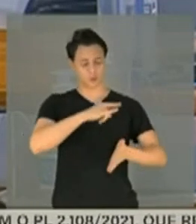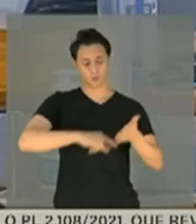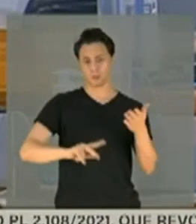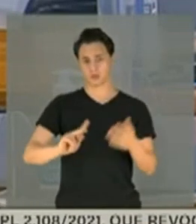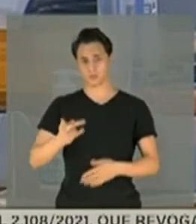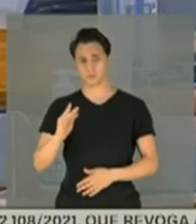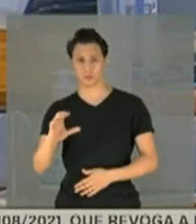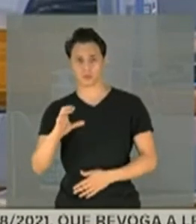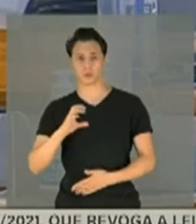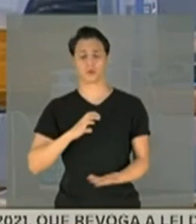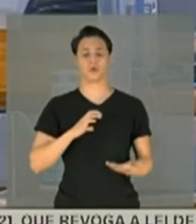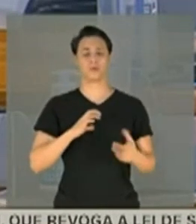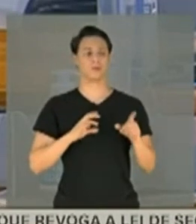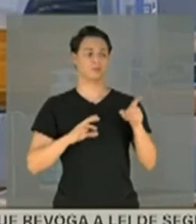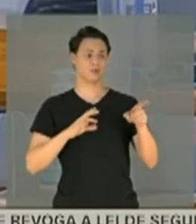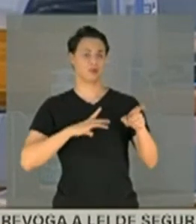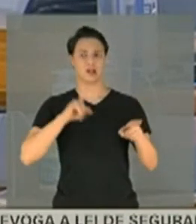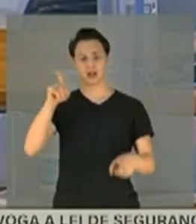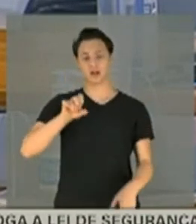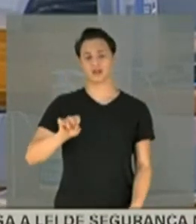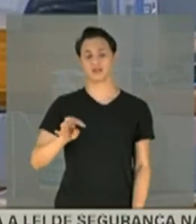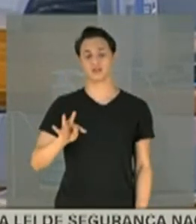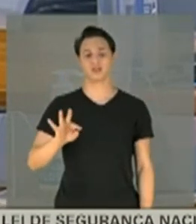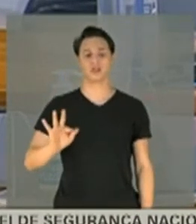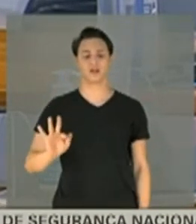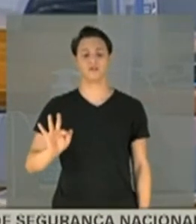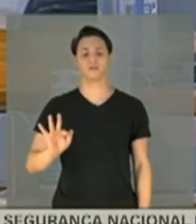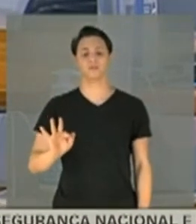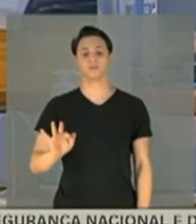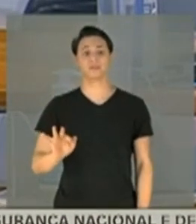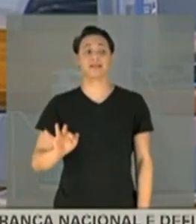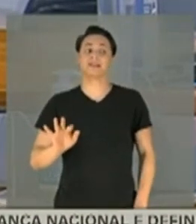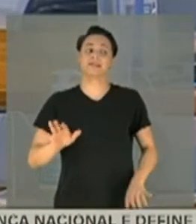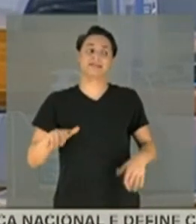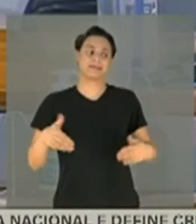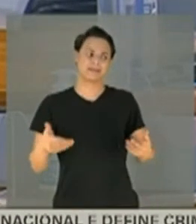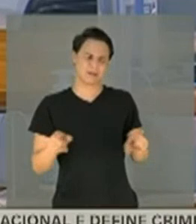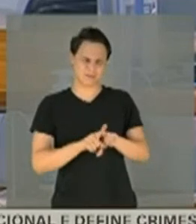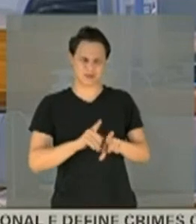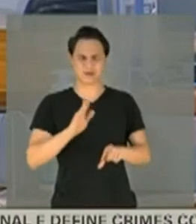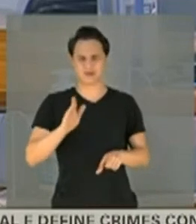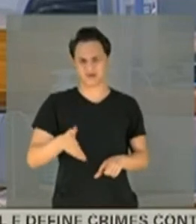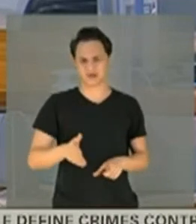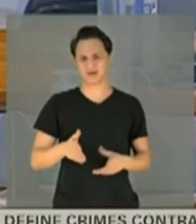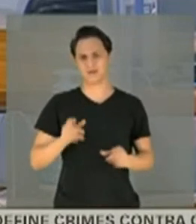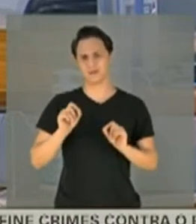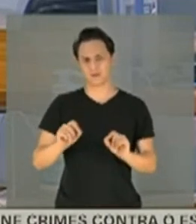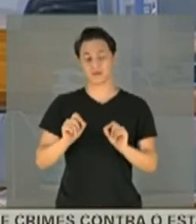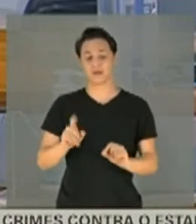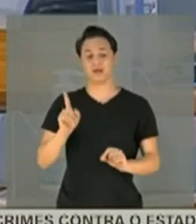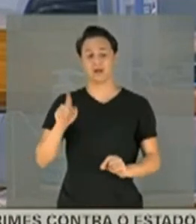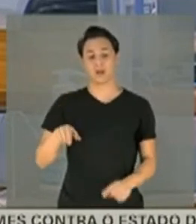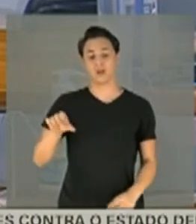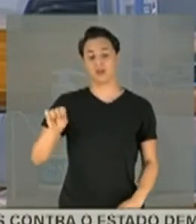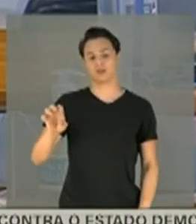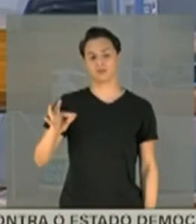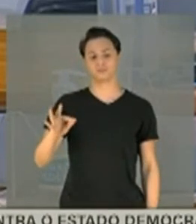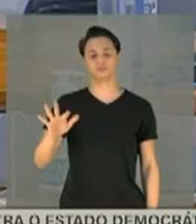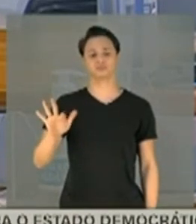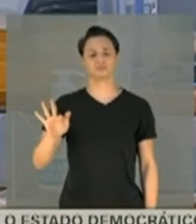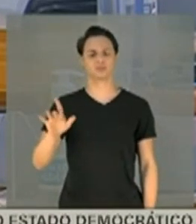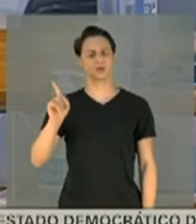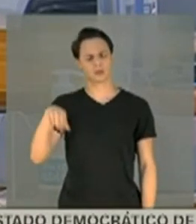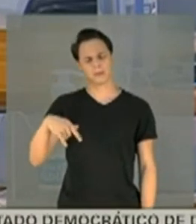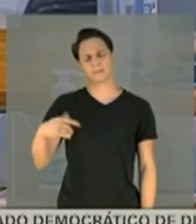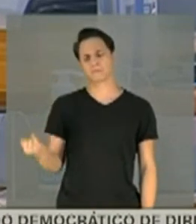do Supremo Tribunal Federal, que, aliás, é uma instituição importante da